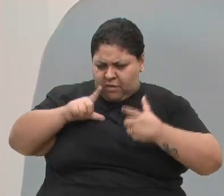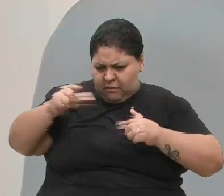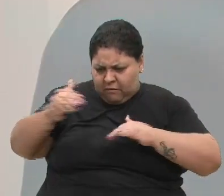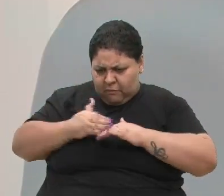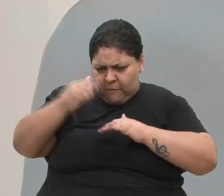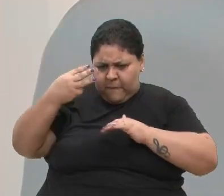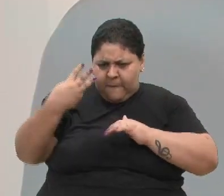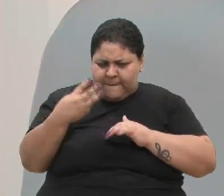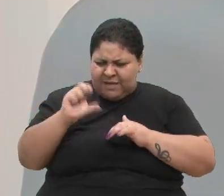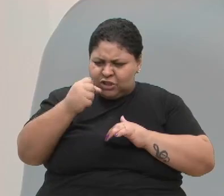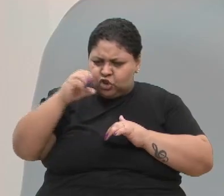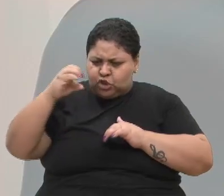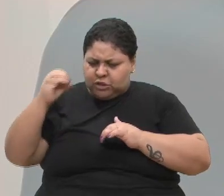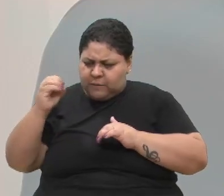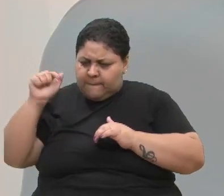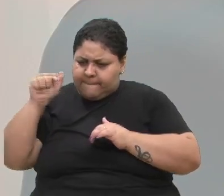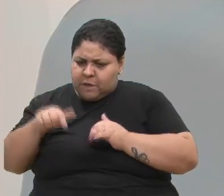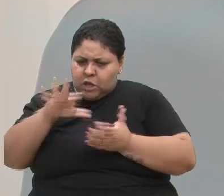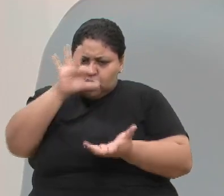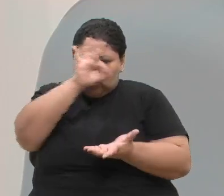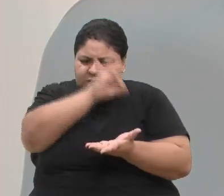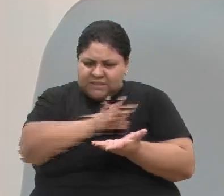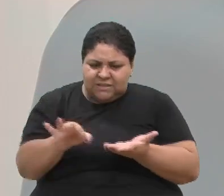80 mil inscritos no cadastro único.